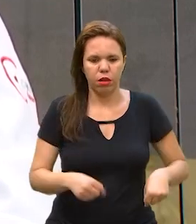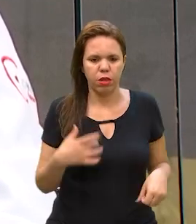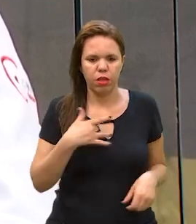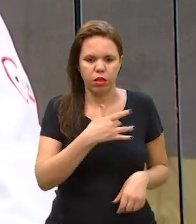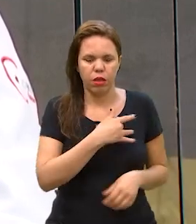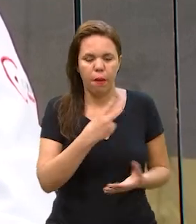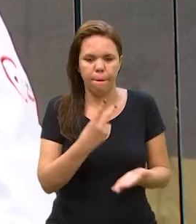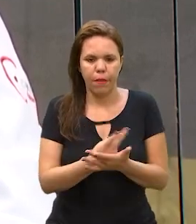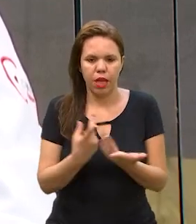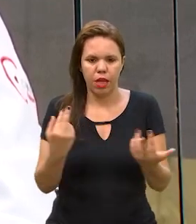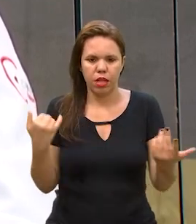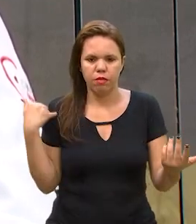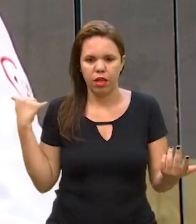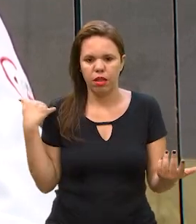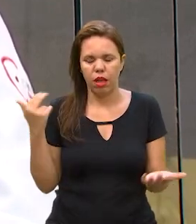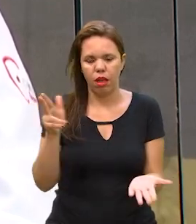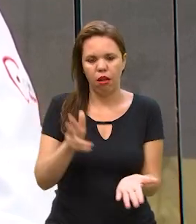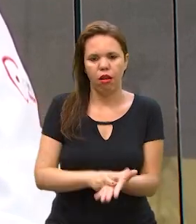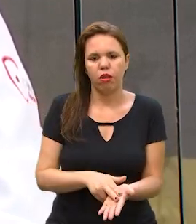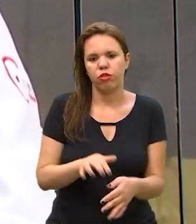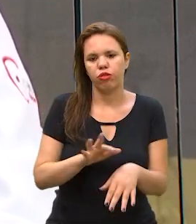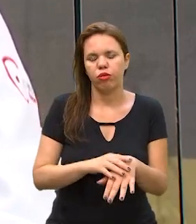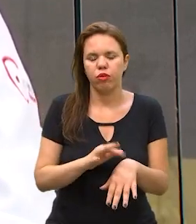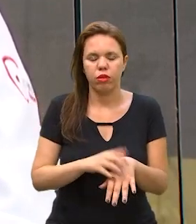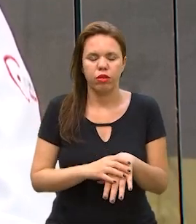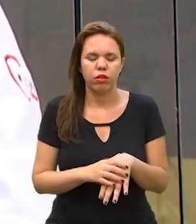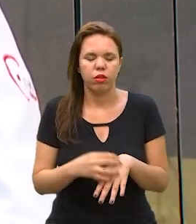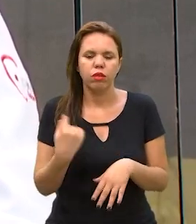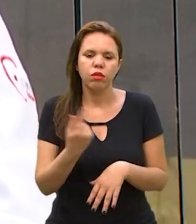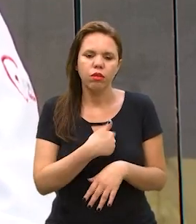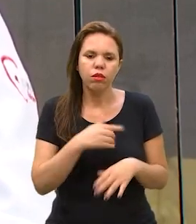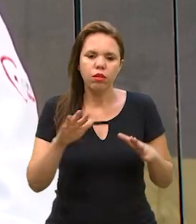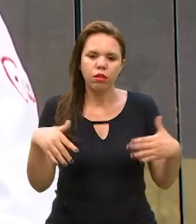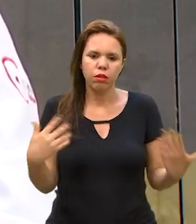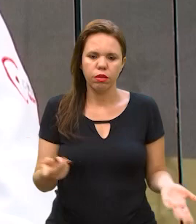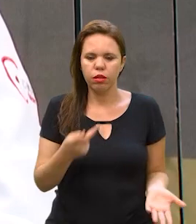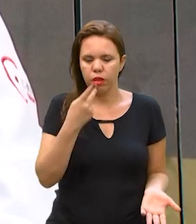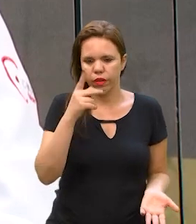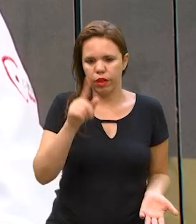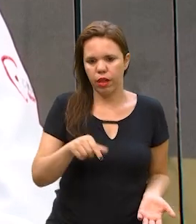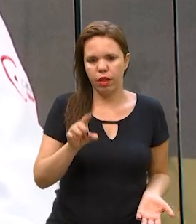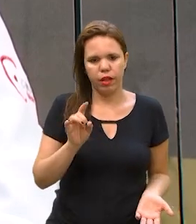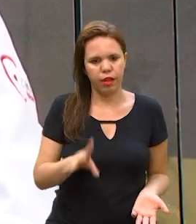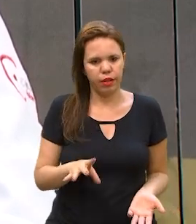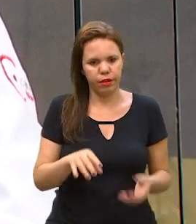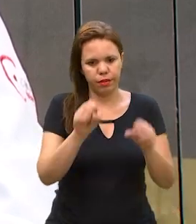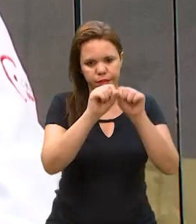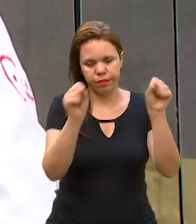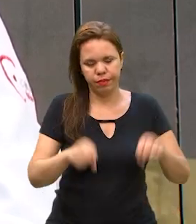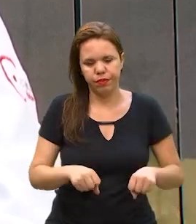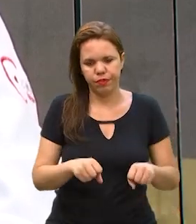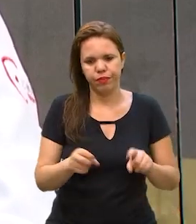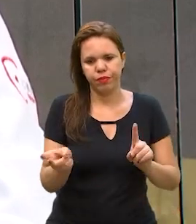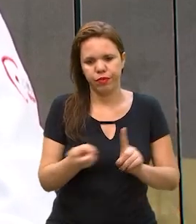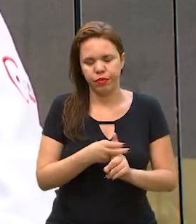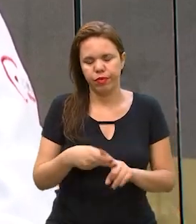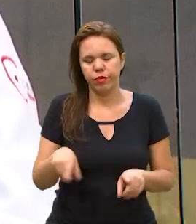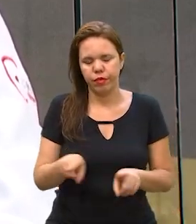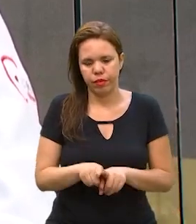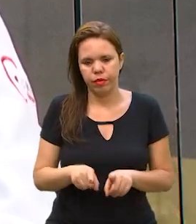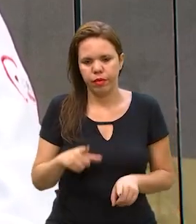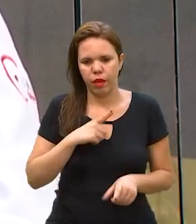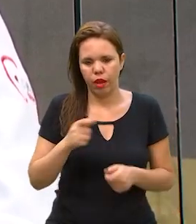paciente da mesma idade adoentado. Então, a gente quando fala isso, não é só a questão do sistema de saúde, que